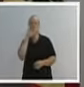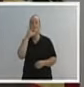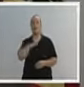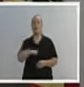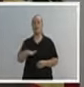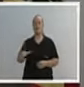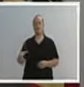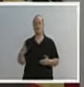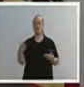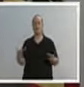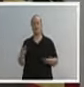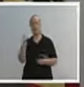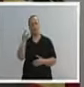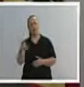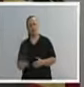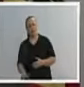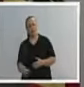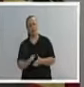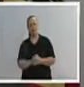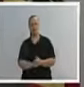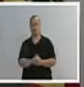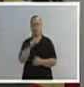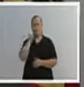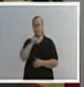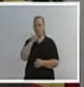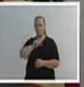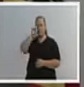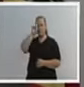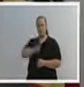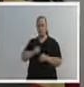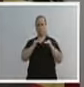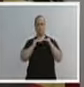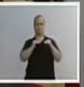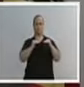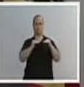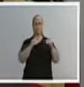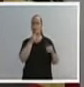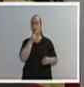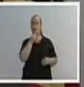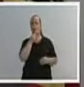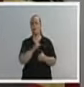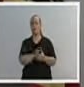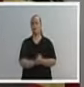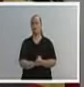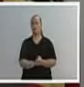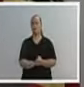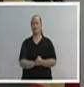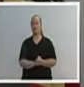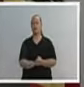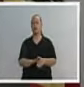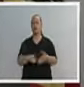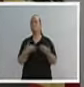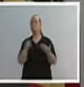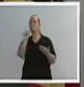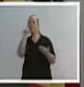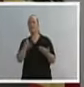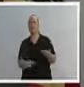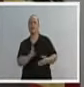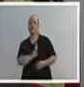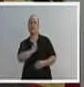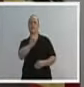Estão defendendo as mulheres que devem ter o mesmo direito que os homens. Quem vai ser a voz das